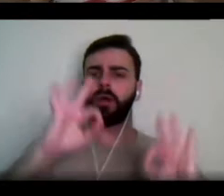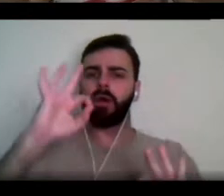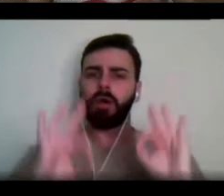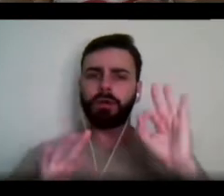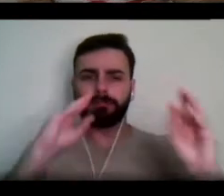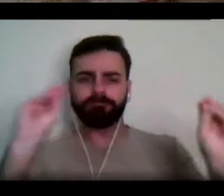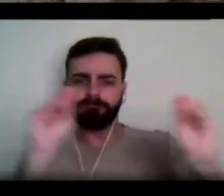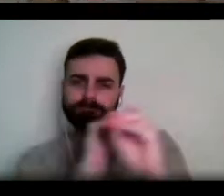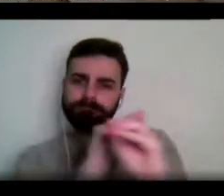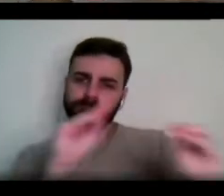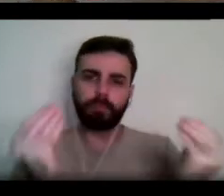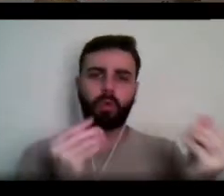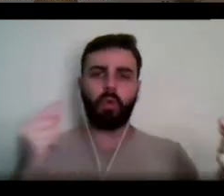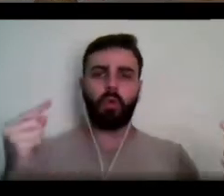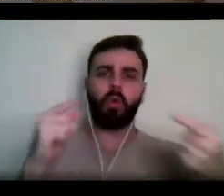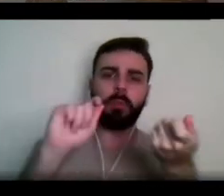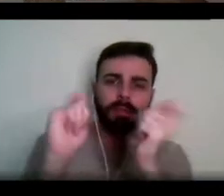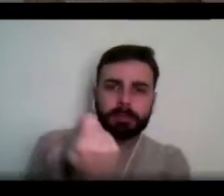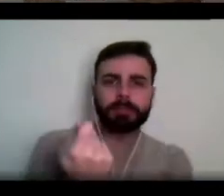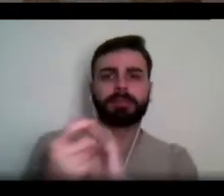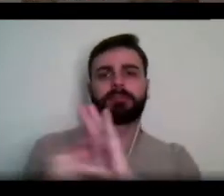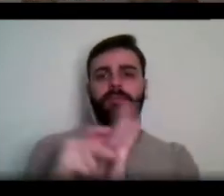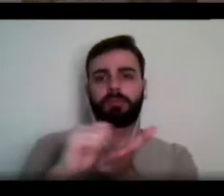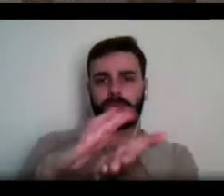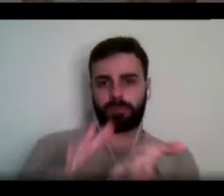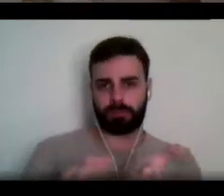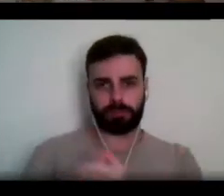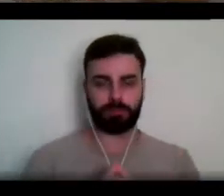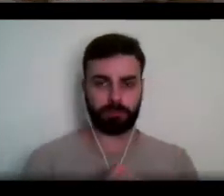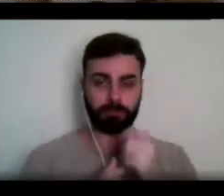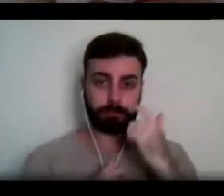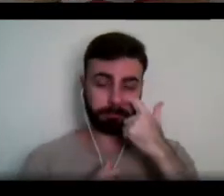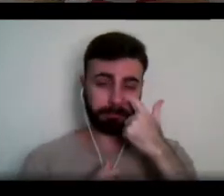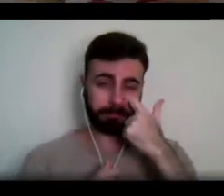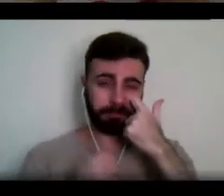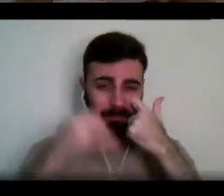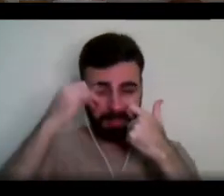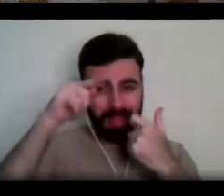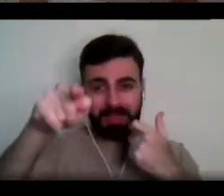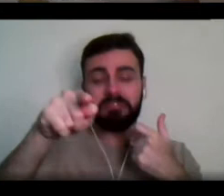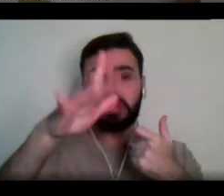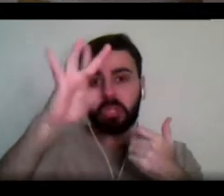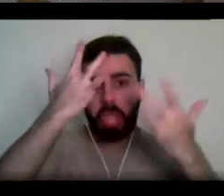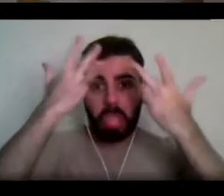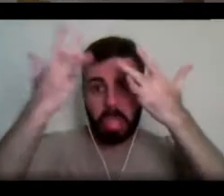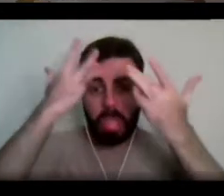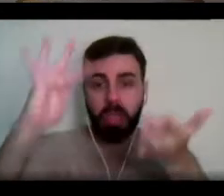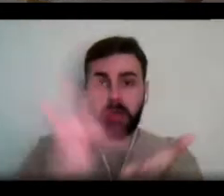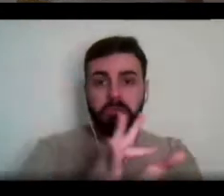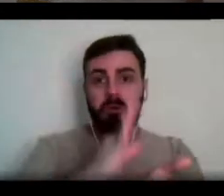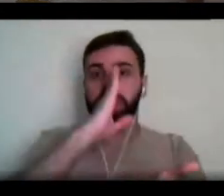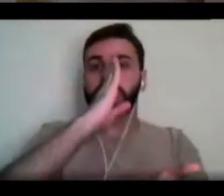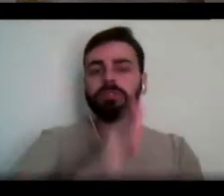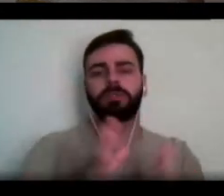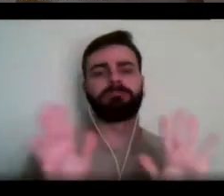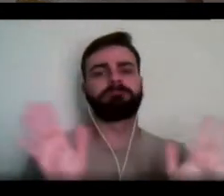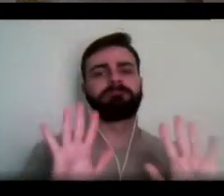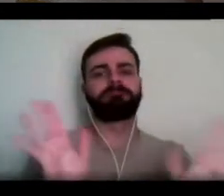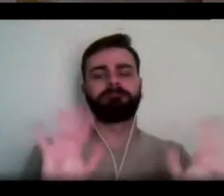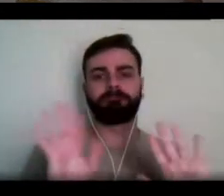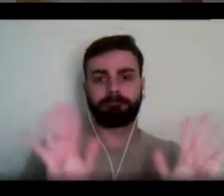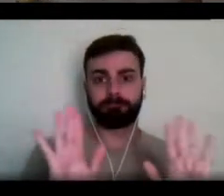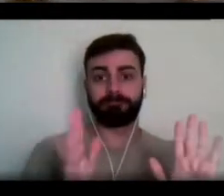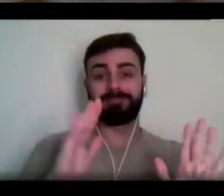que moldar a equação de acordo com o que você precisa no problema. Não usem equações prontas para nada na vida de